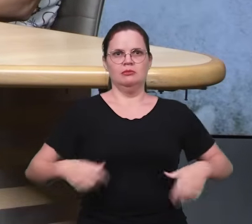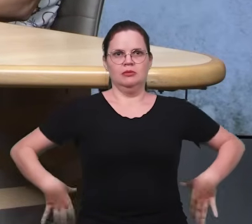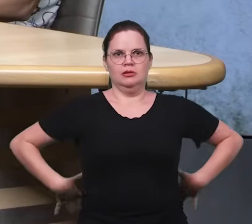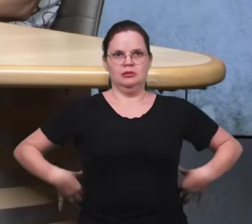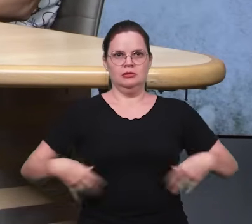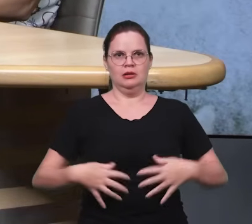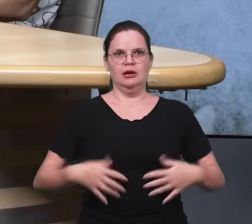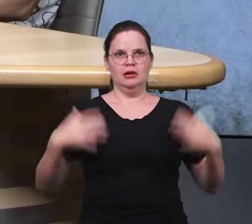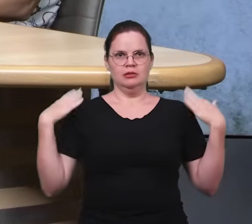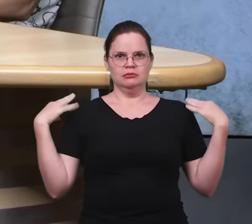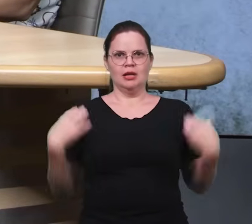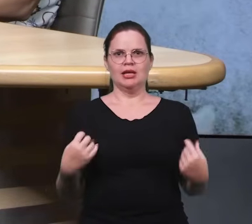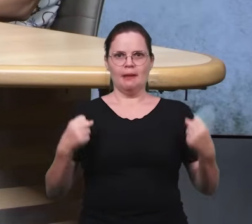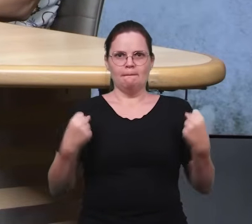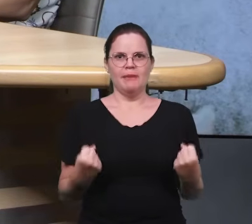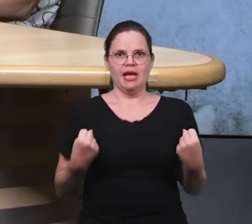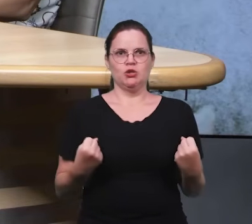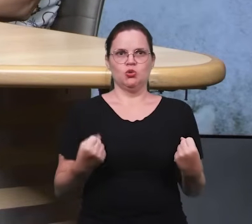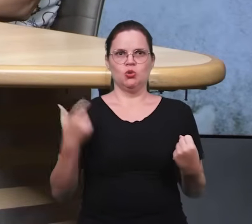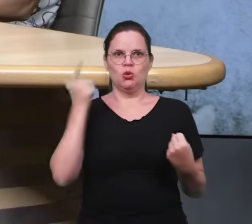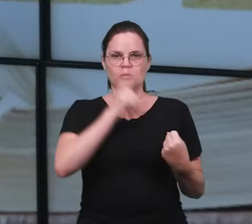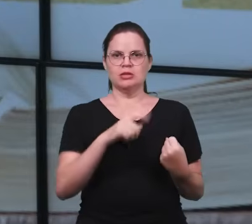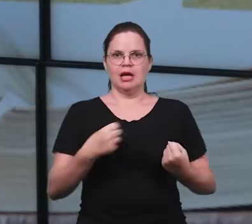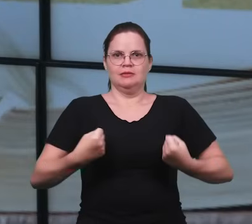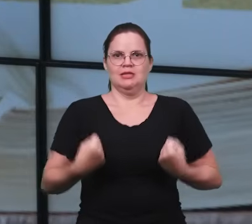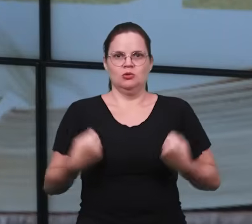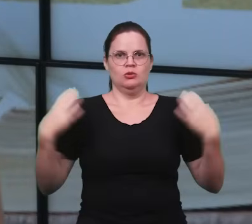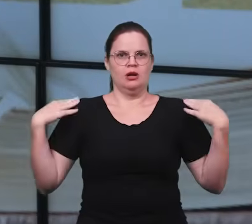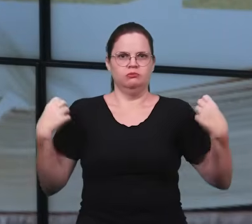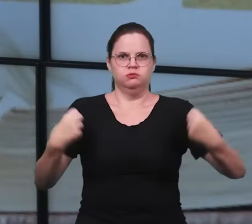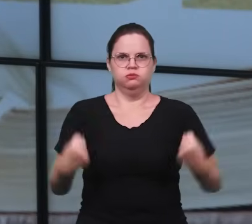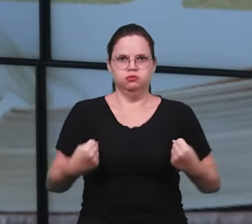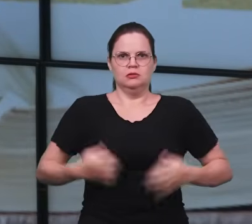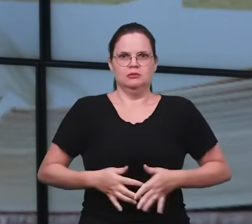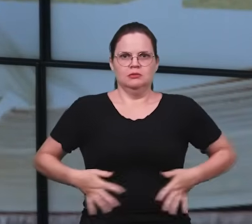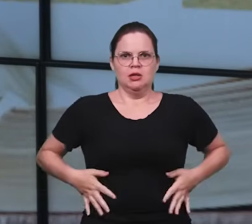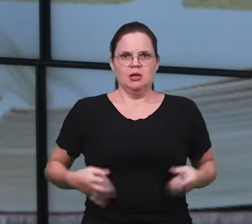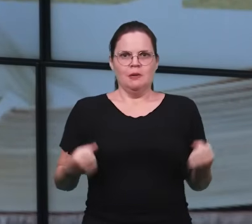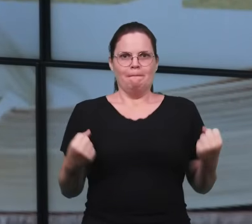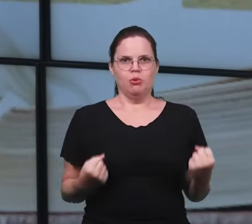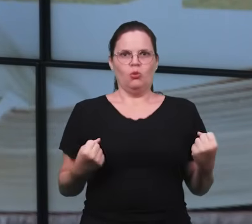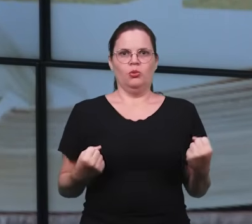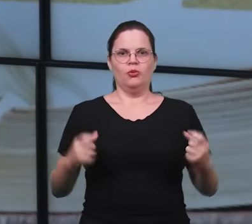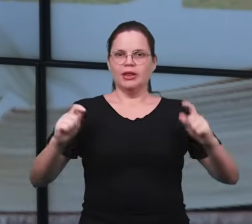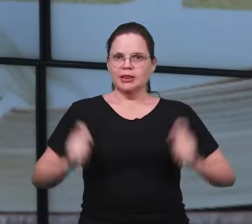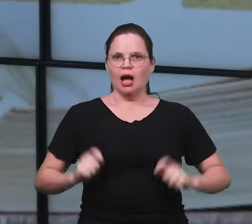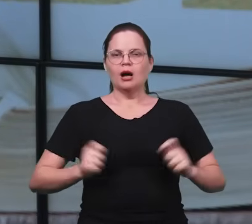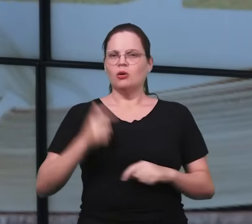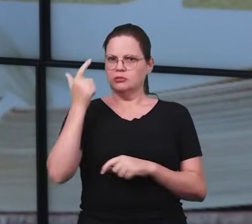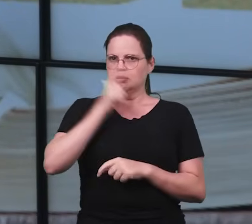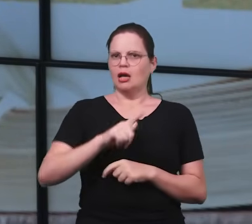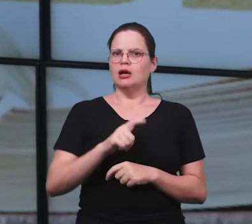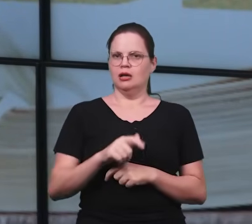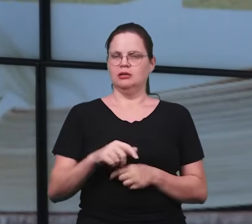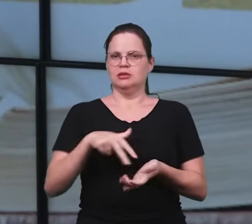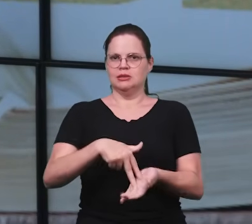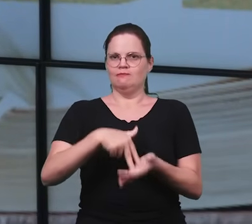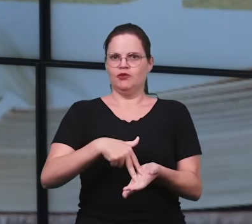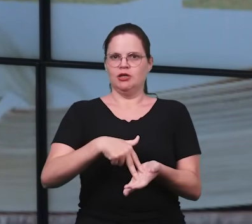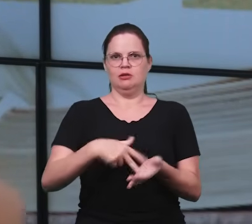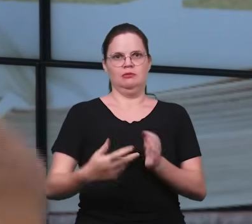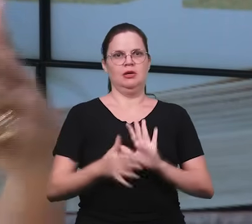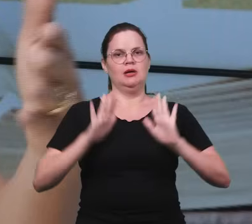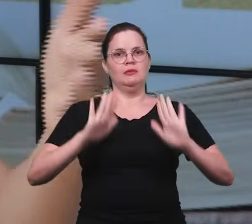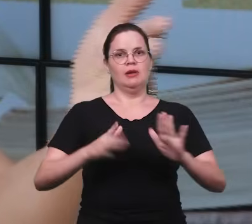que aguenta peso, que aguenta carga. Mas para que isso aconteça, é preciso que